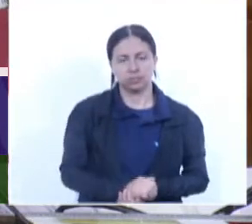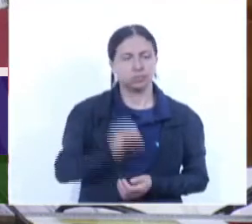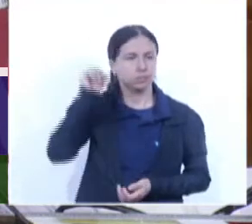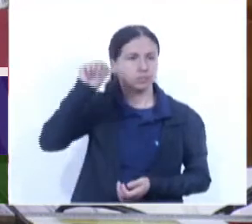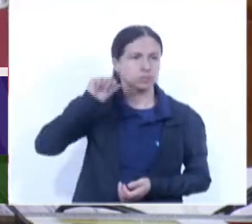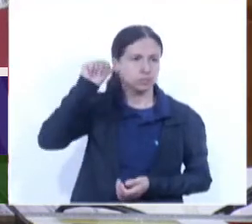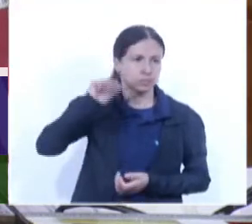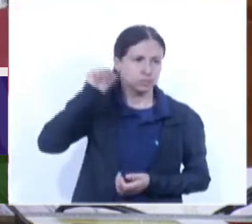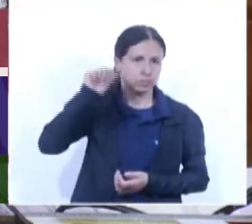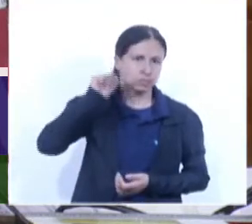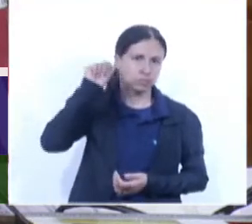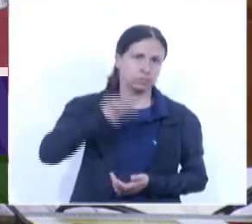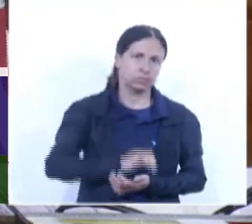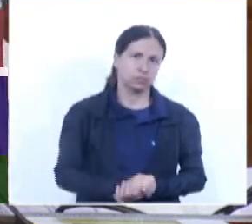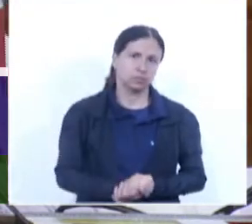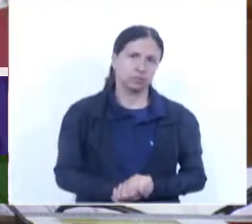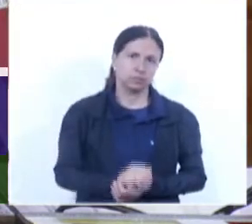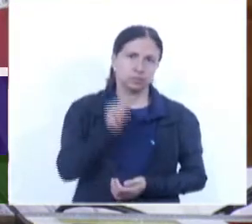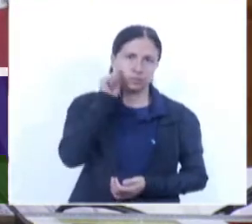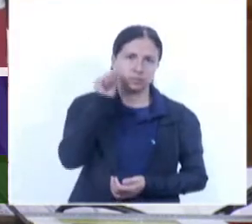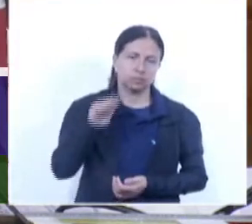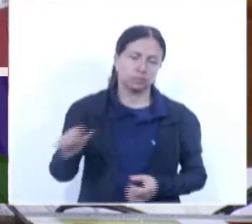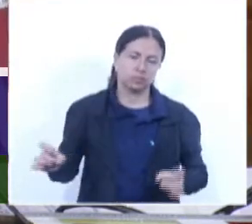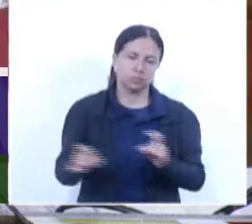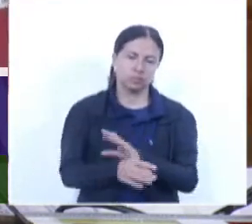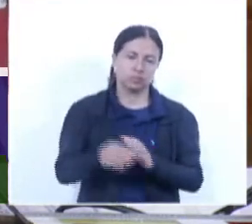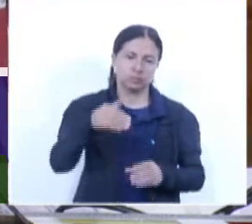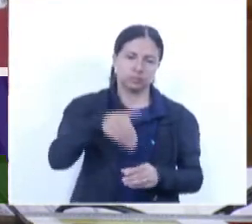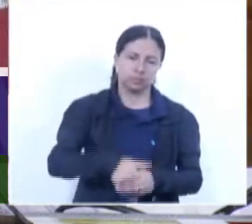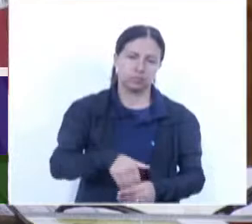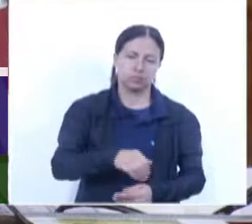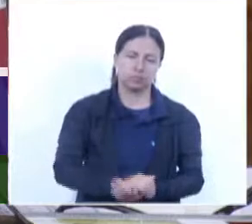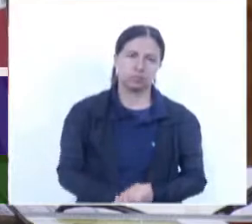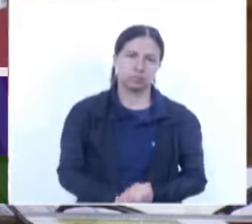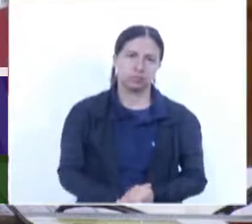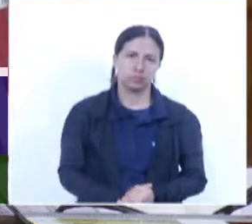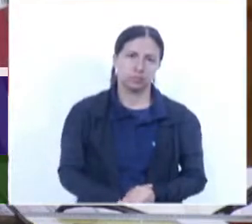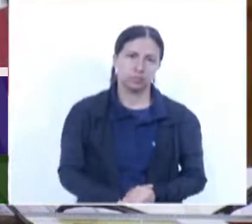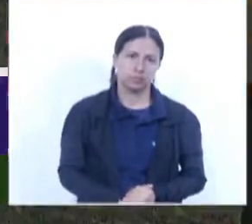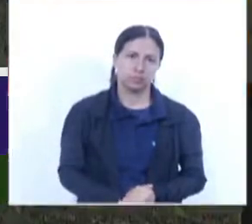Lima vereadora batendo o projeto está apta ser votado